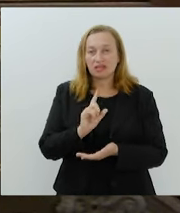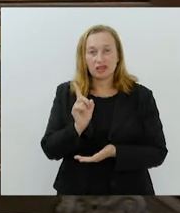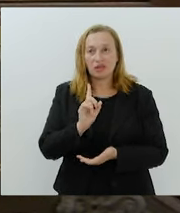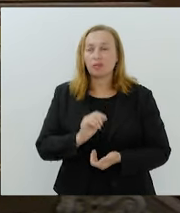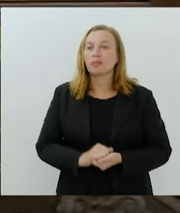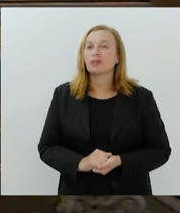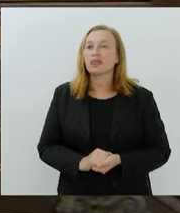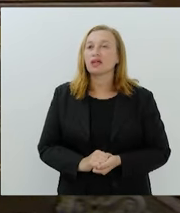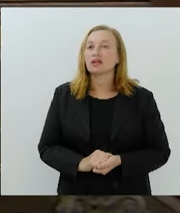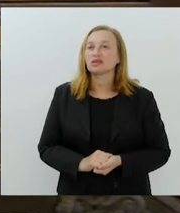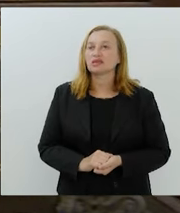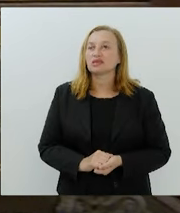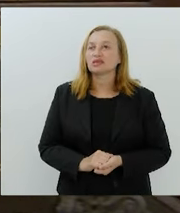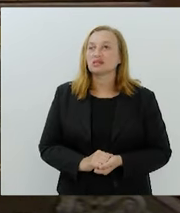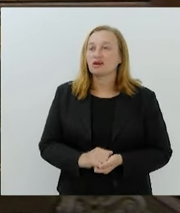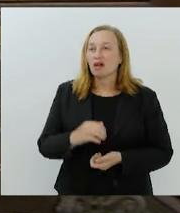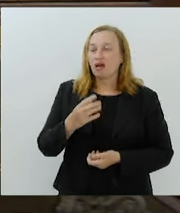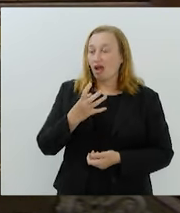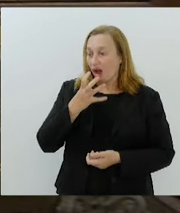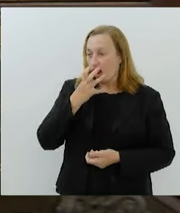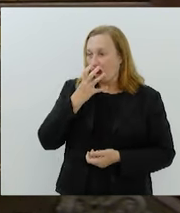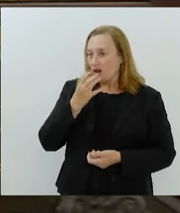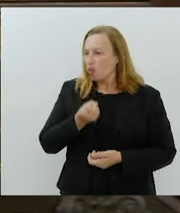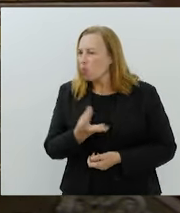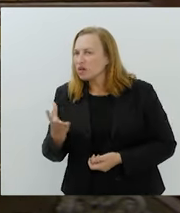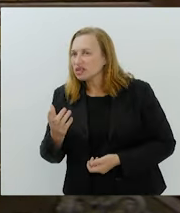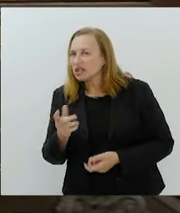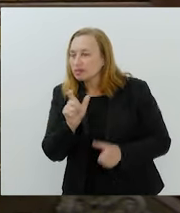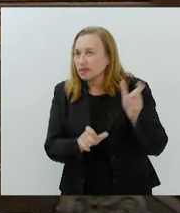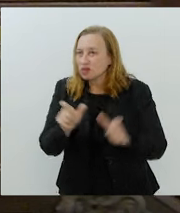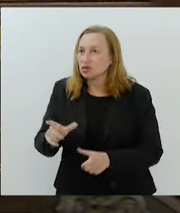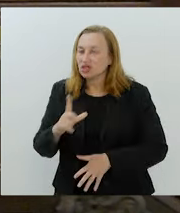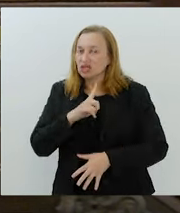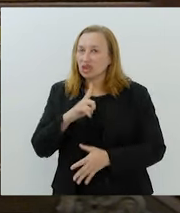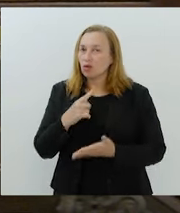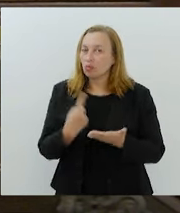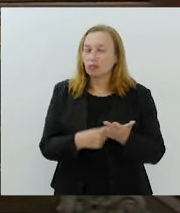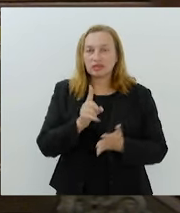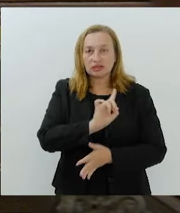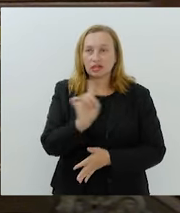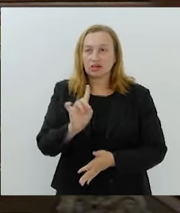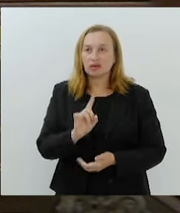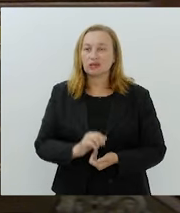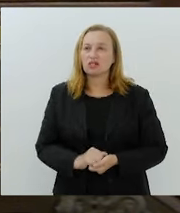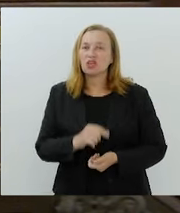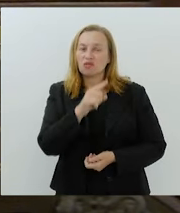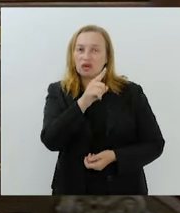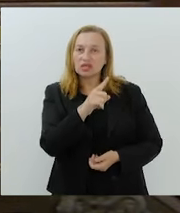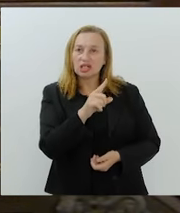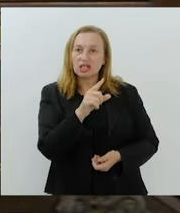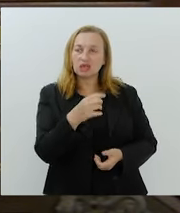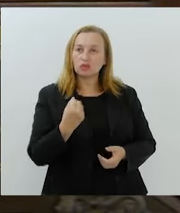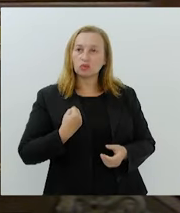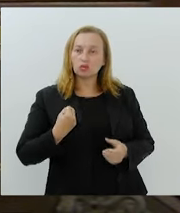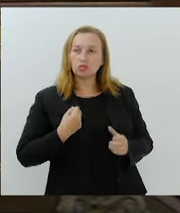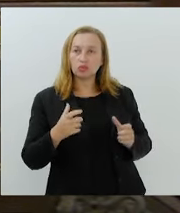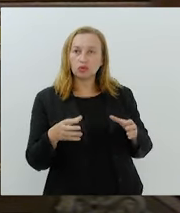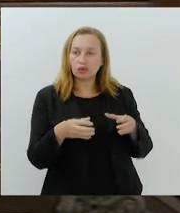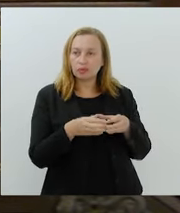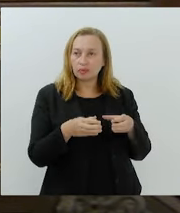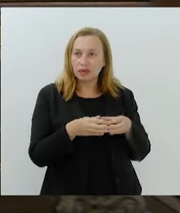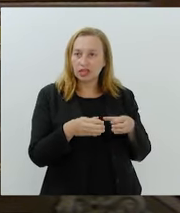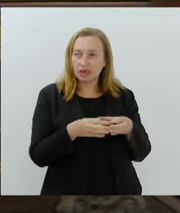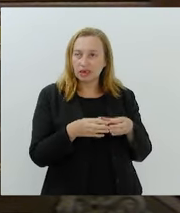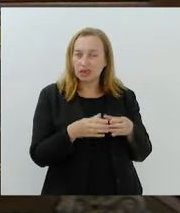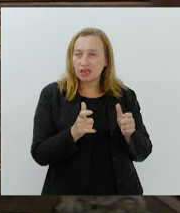gente não se impressiona com o número, a quantidade de pessoas que têm esse compromisso. O fato de você ser minoria na Alerj, nas